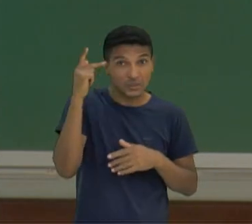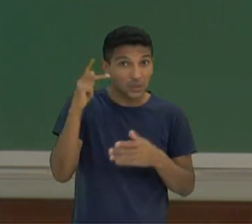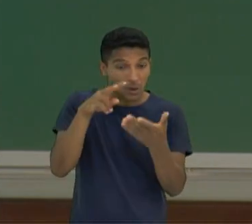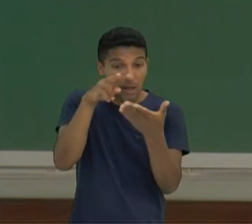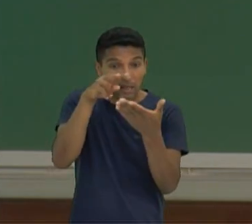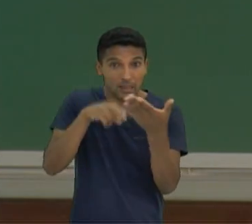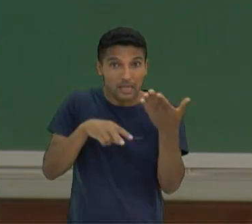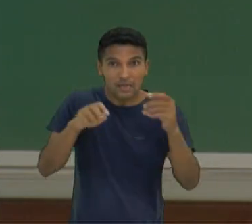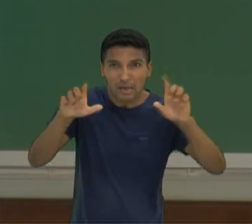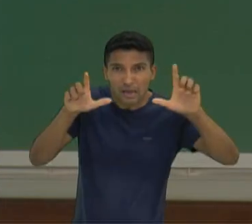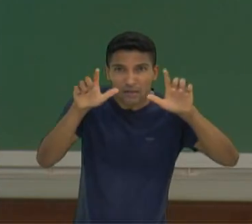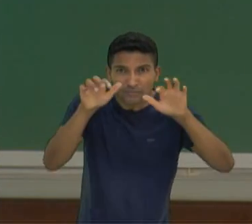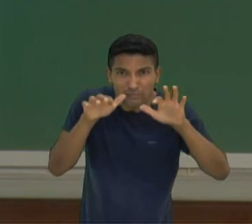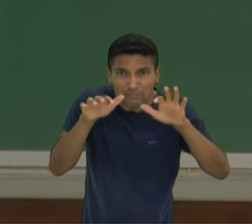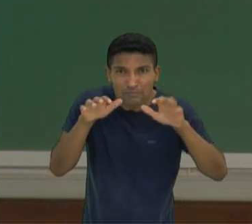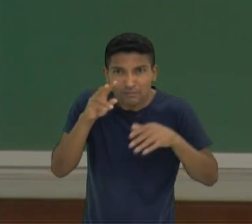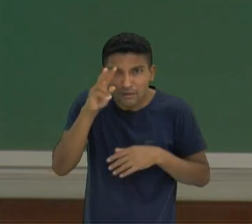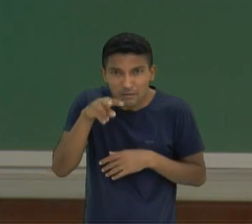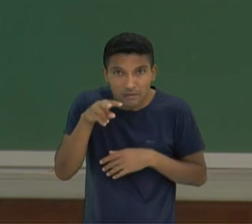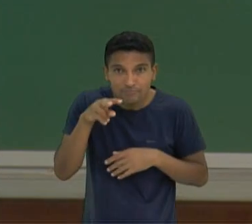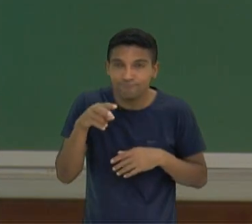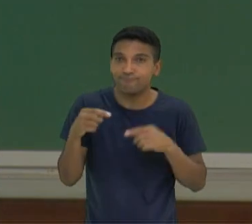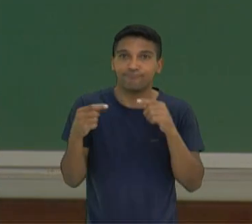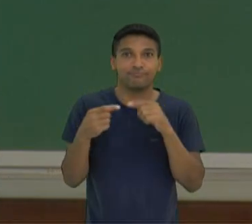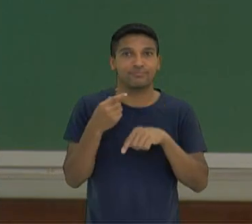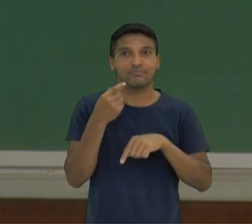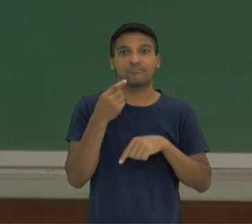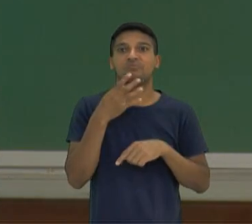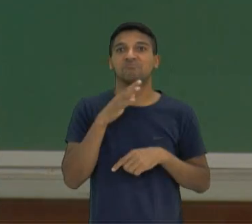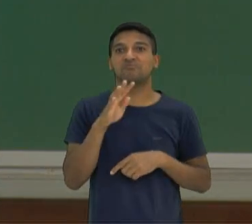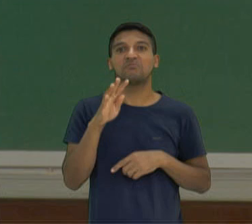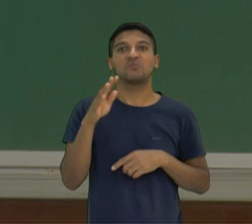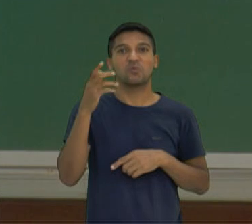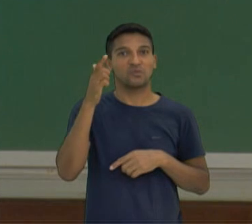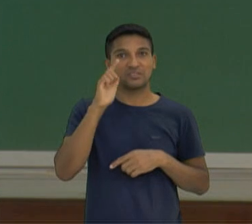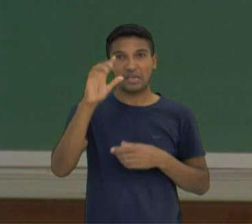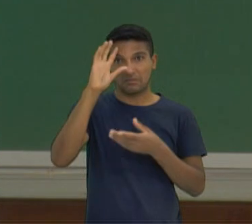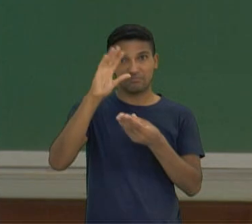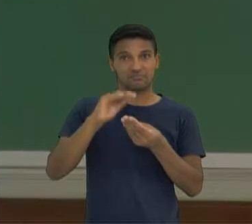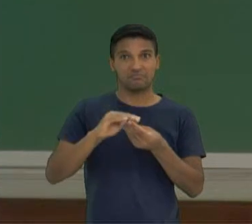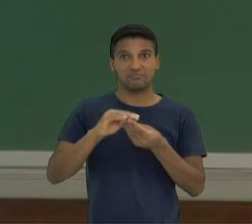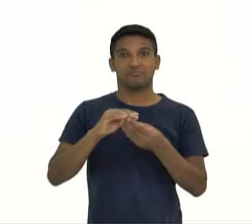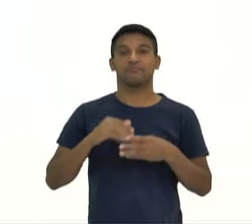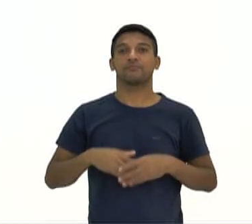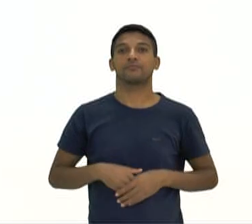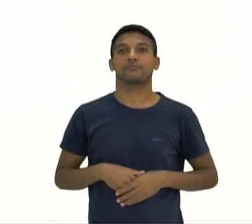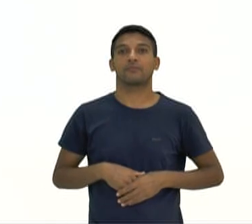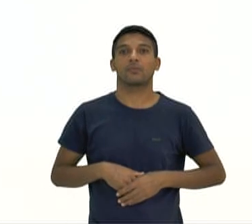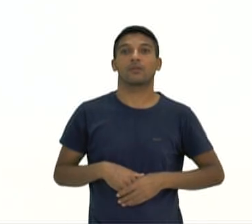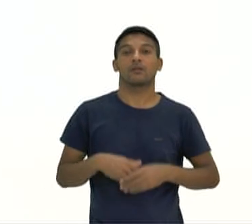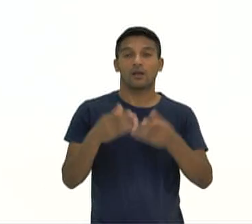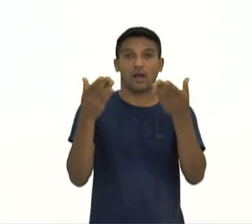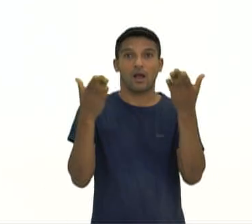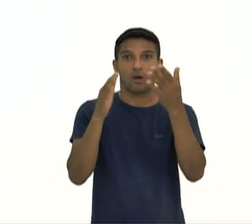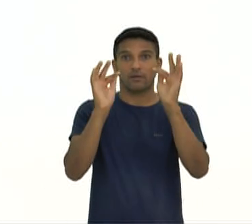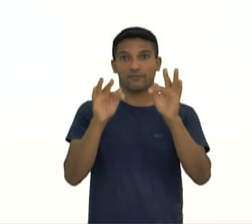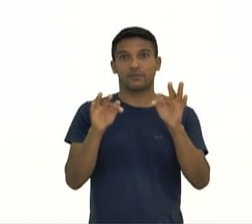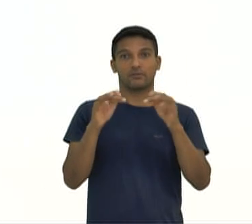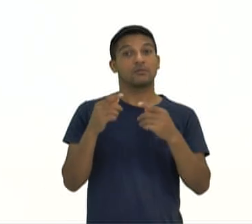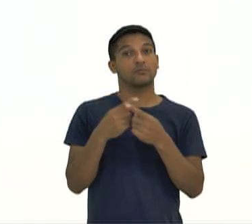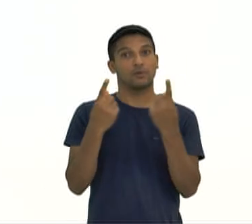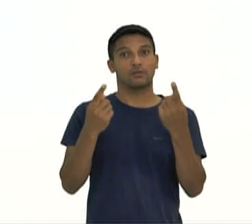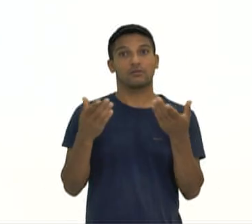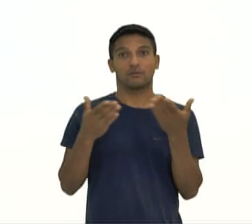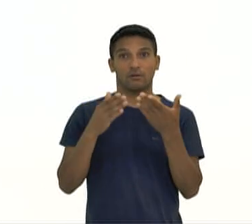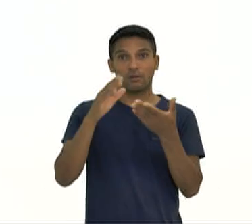que desconhece aquela variedade linguística. Estamos chegando ao fim, mas temos o nosso resumo antes. Realizamos